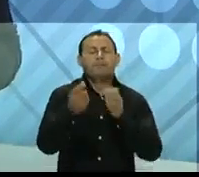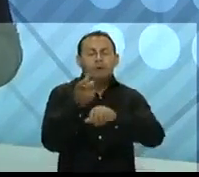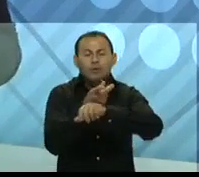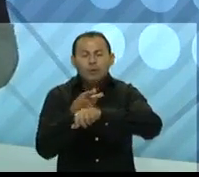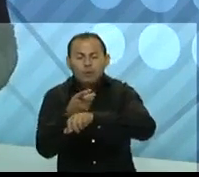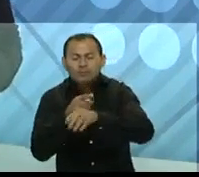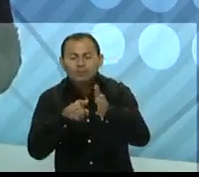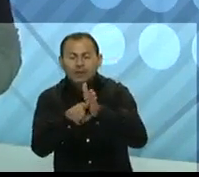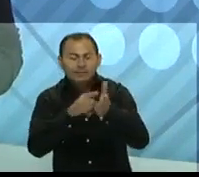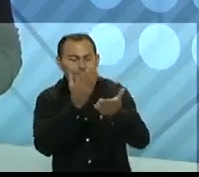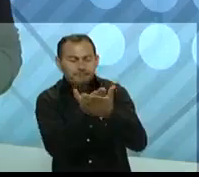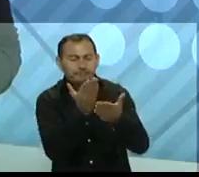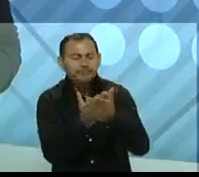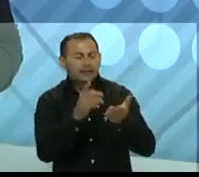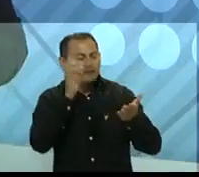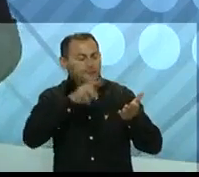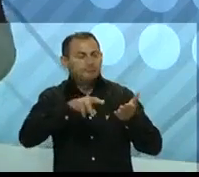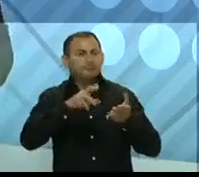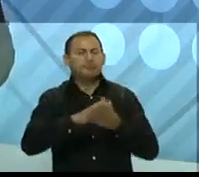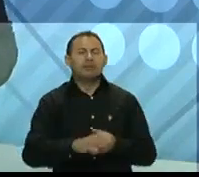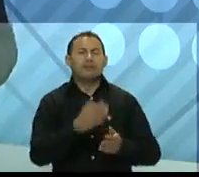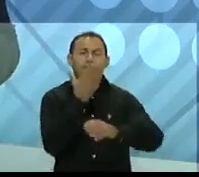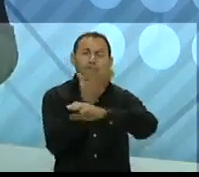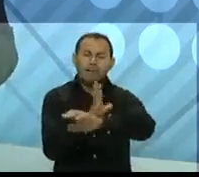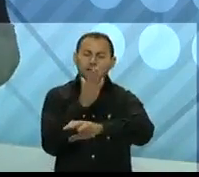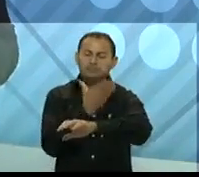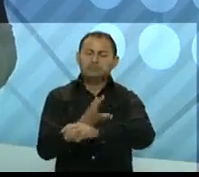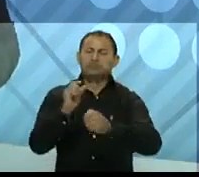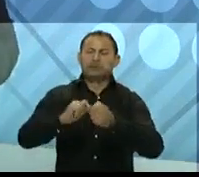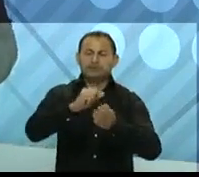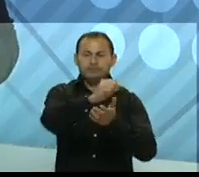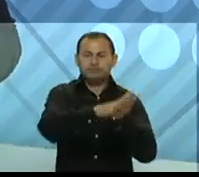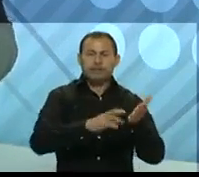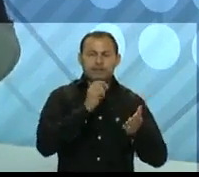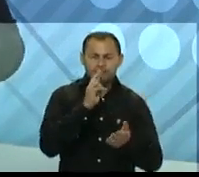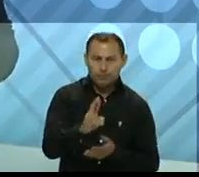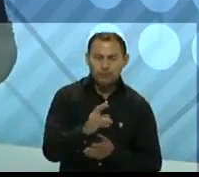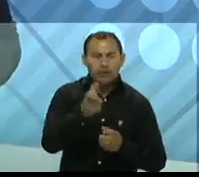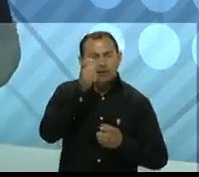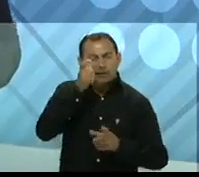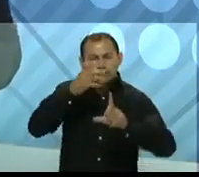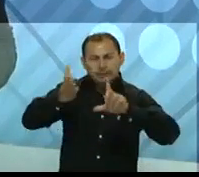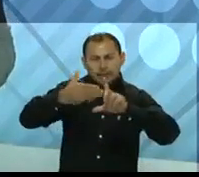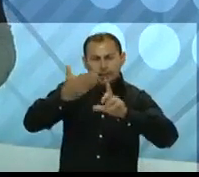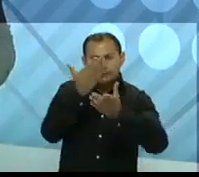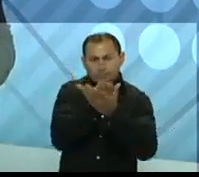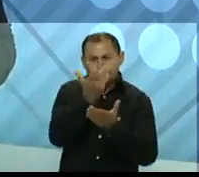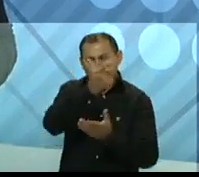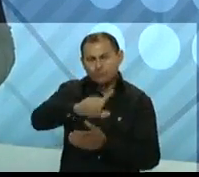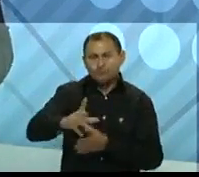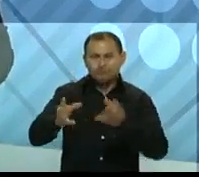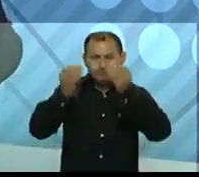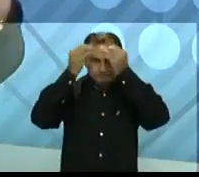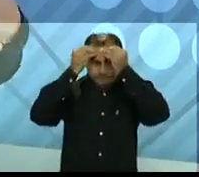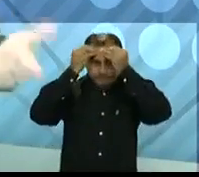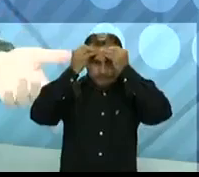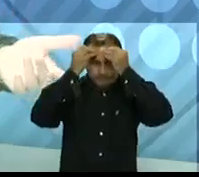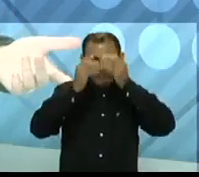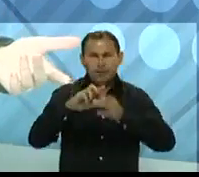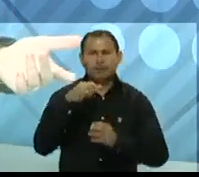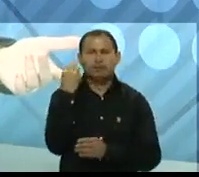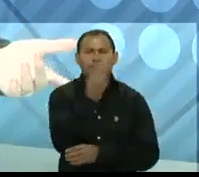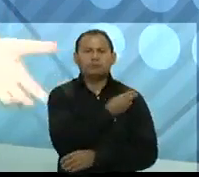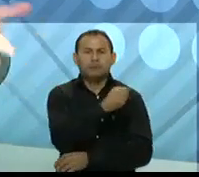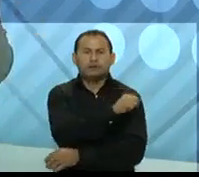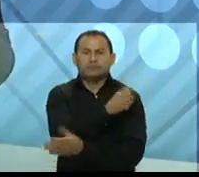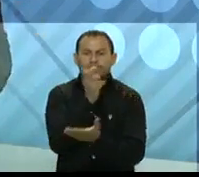procure, tenha isso em mãos, pratique, faça exercícios, assista às nossas aulas aí que são de fixação dos nossos